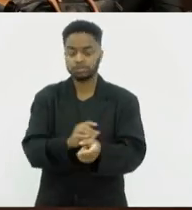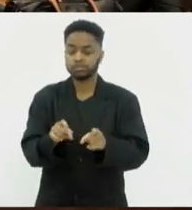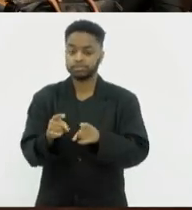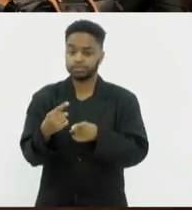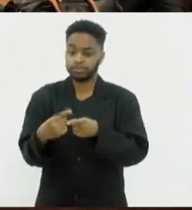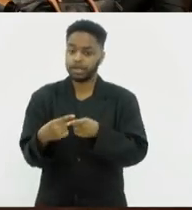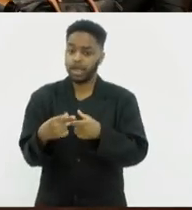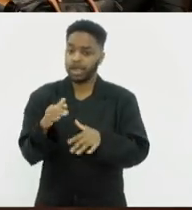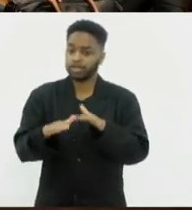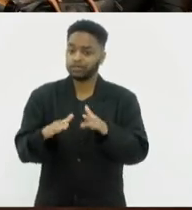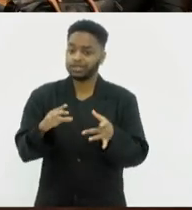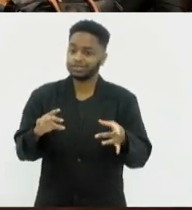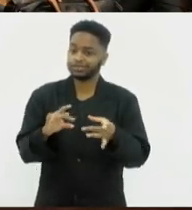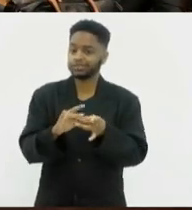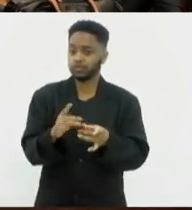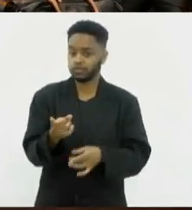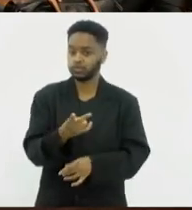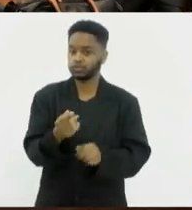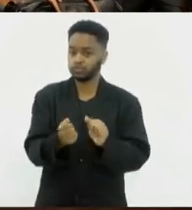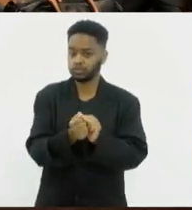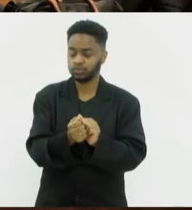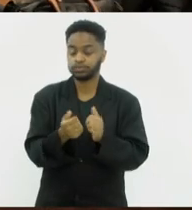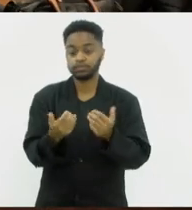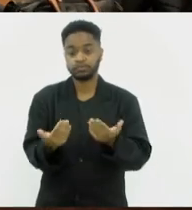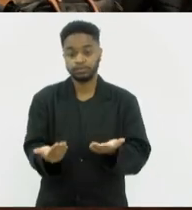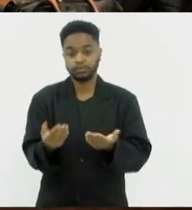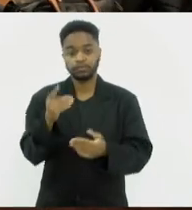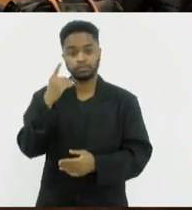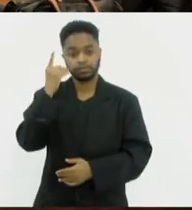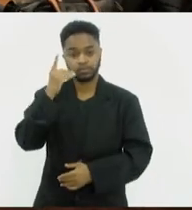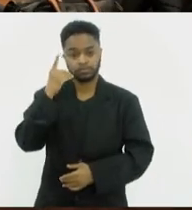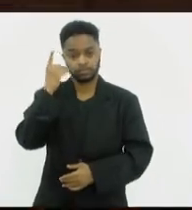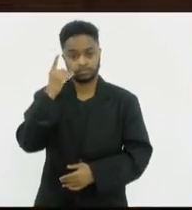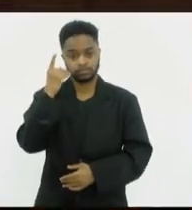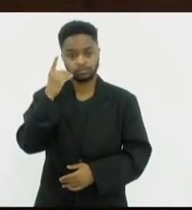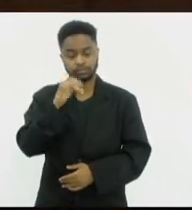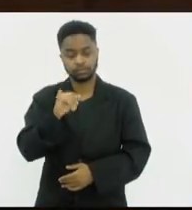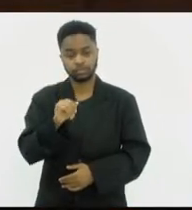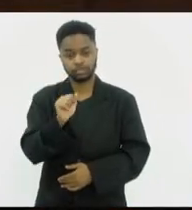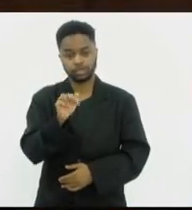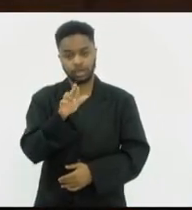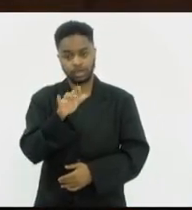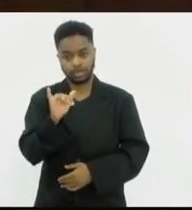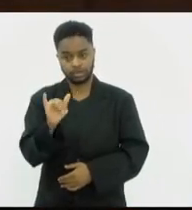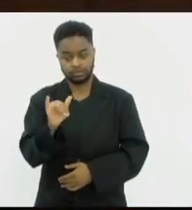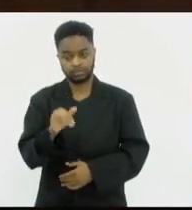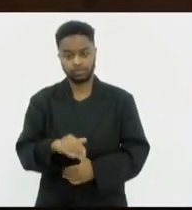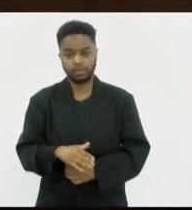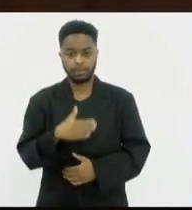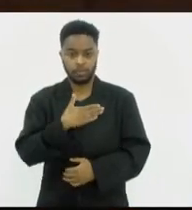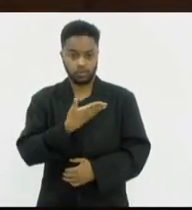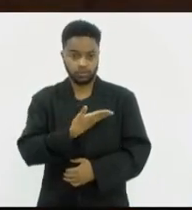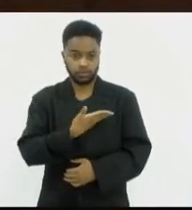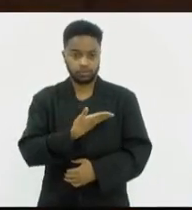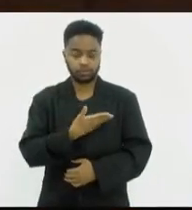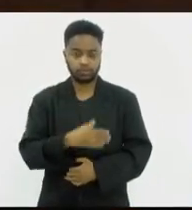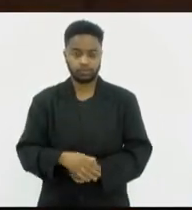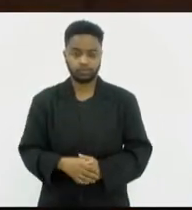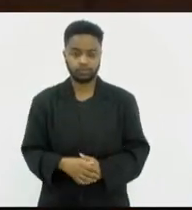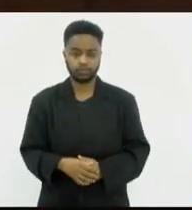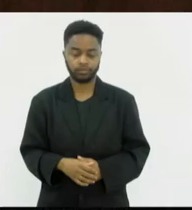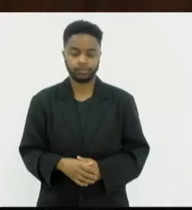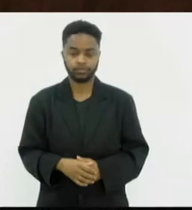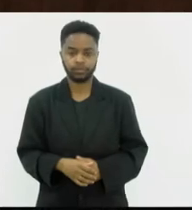andam juntos. Então, deputado Jari Oliveira, meu companheiro